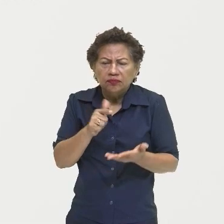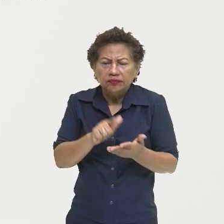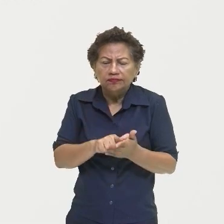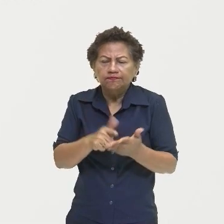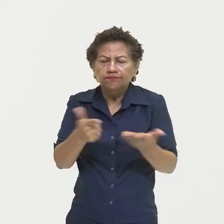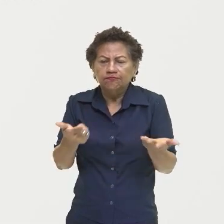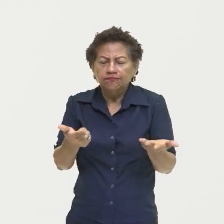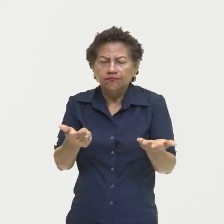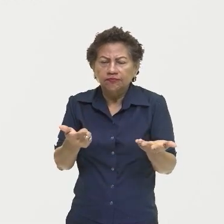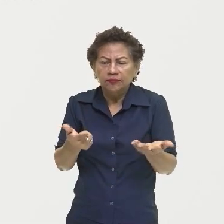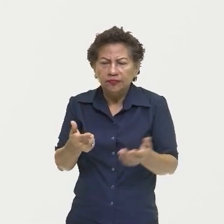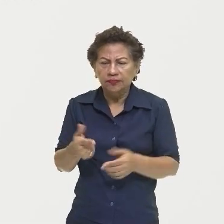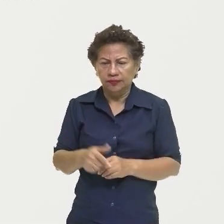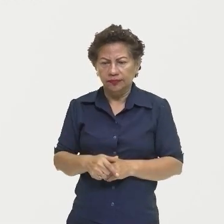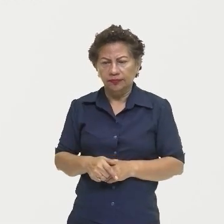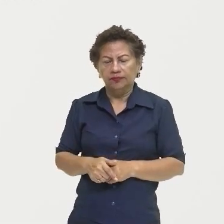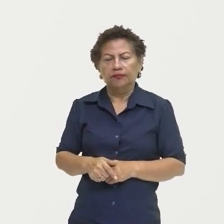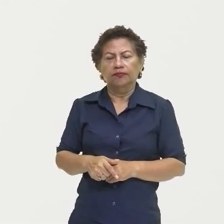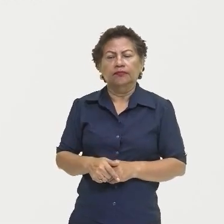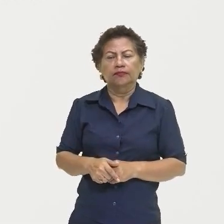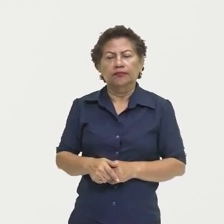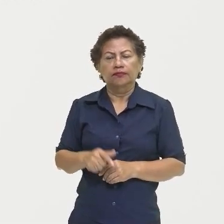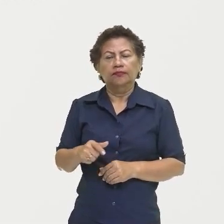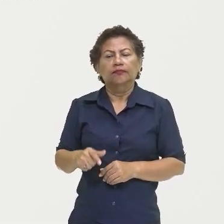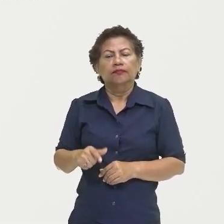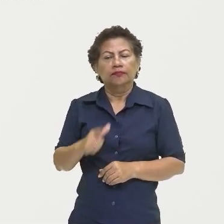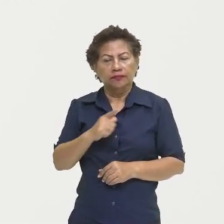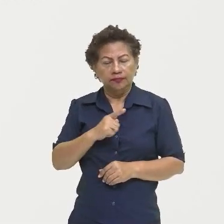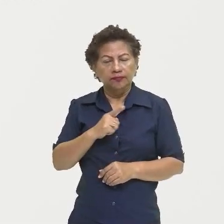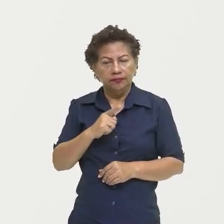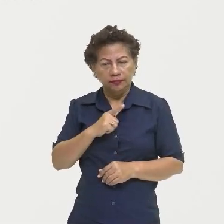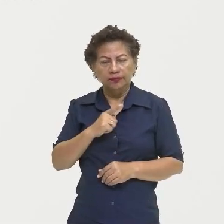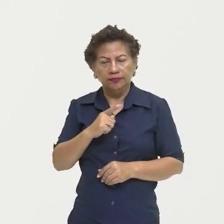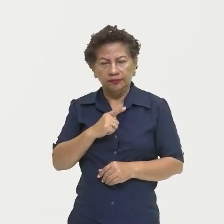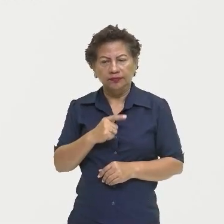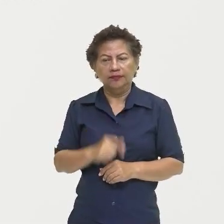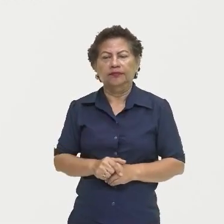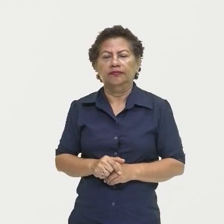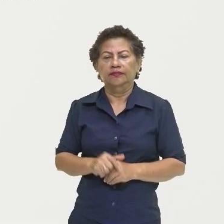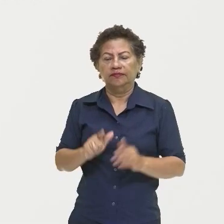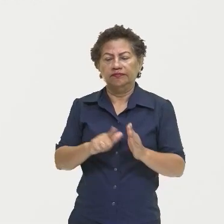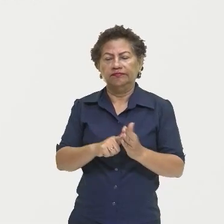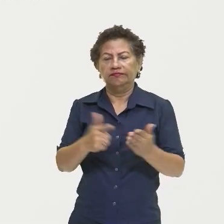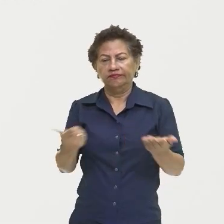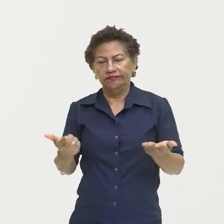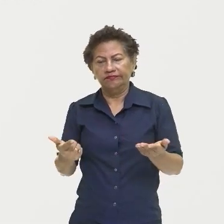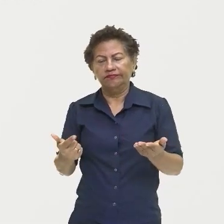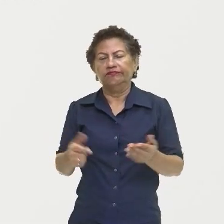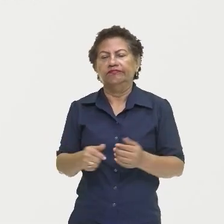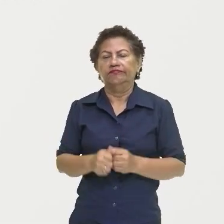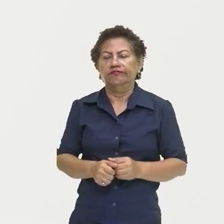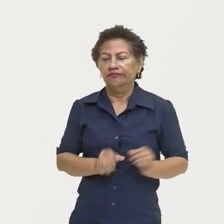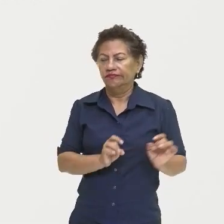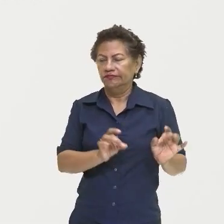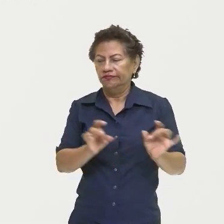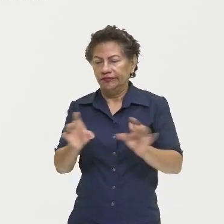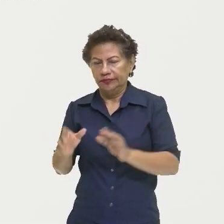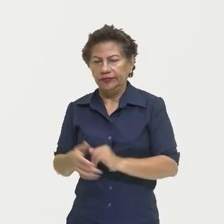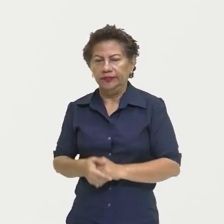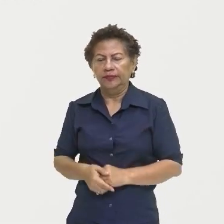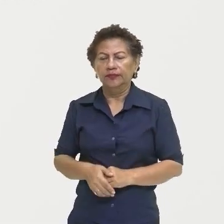de existir, né? Eles ainda circulam e ainda tem todas essas informações, né? Eu,